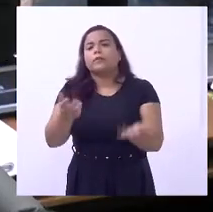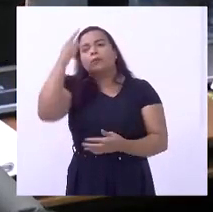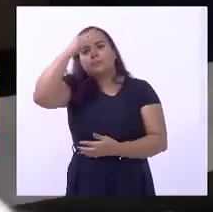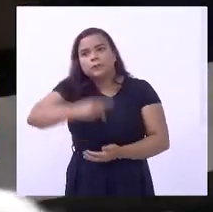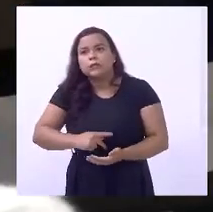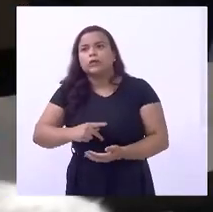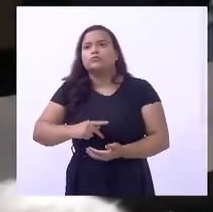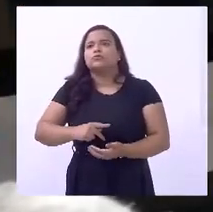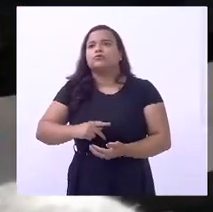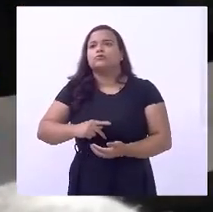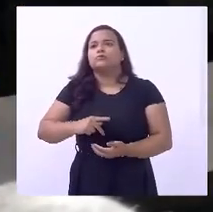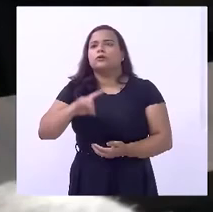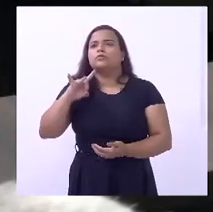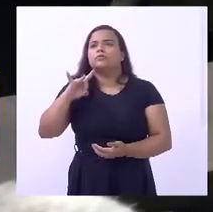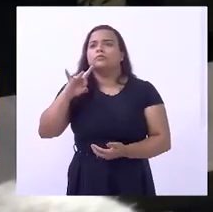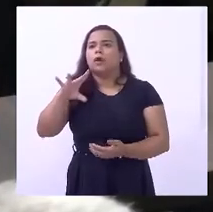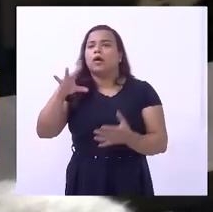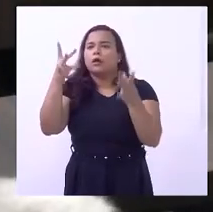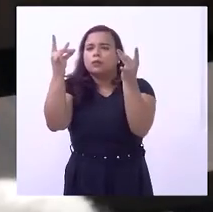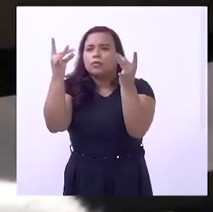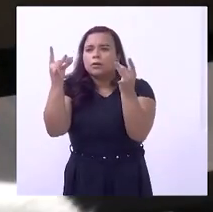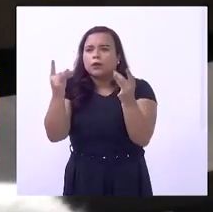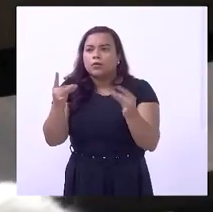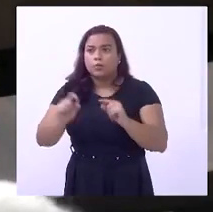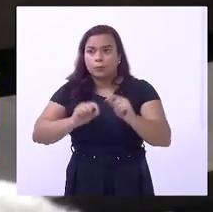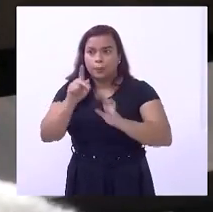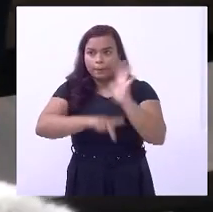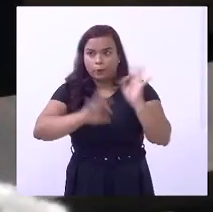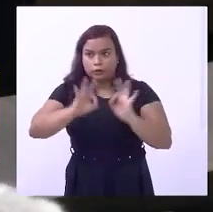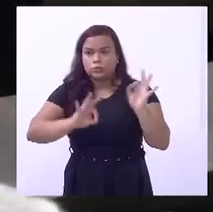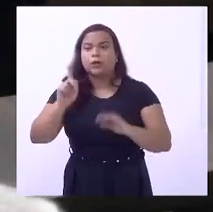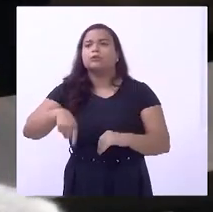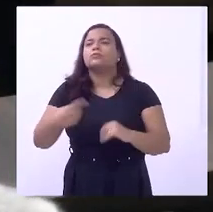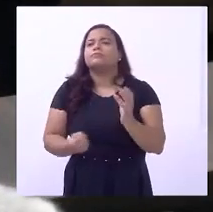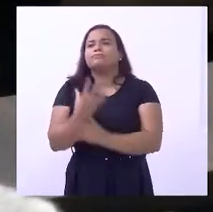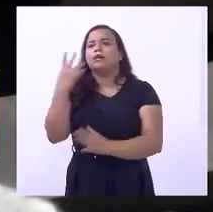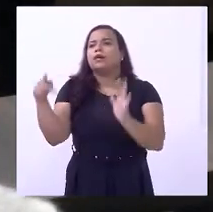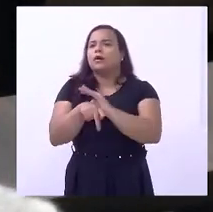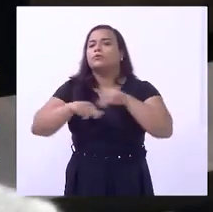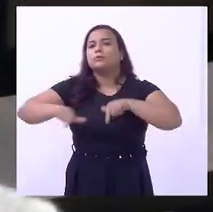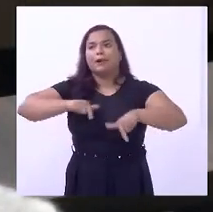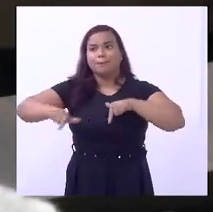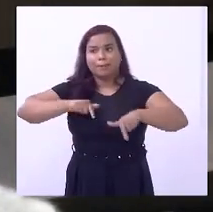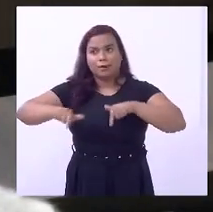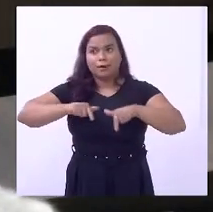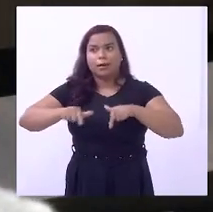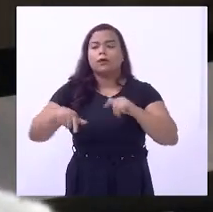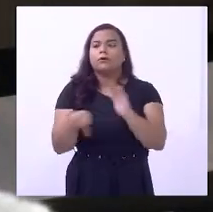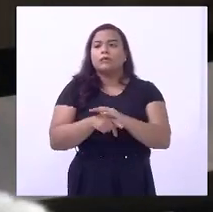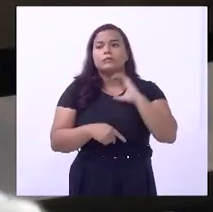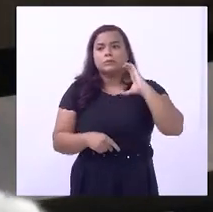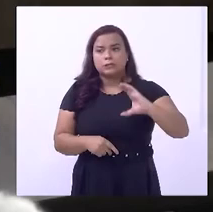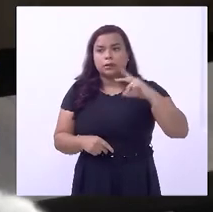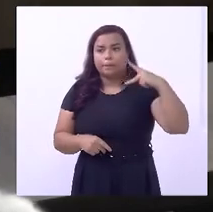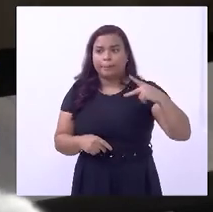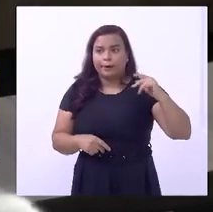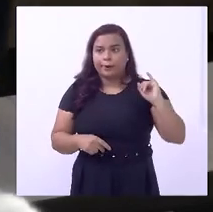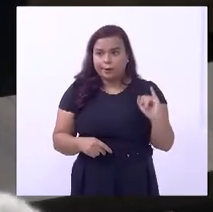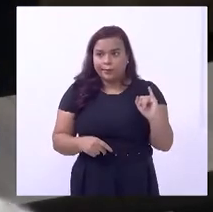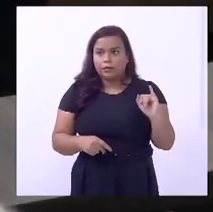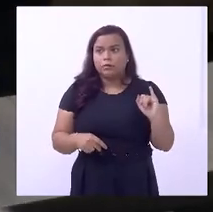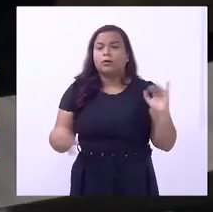Presidente, apenas descrever aqui que esse projeto é fruto do trabalho realizado pela CPI